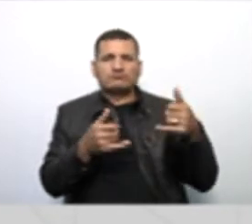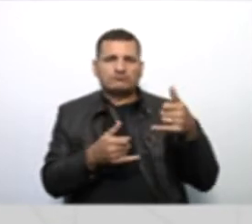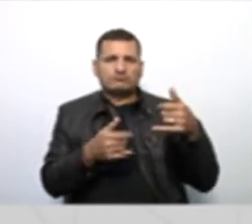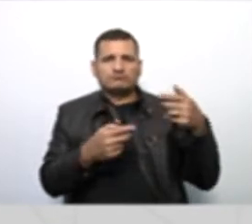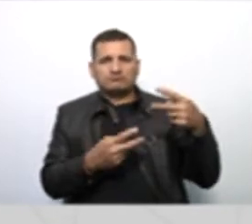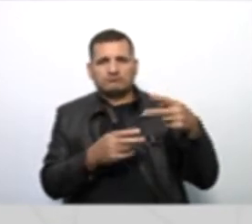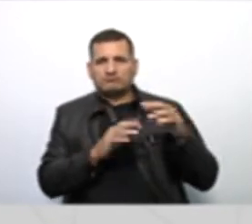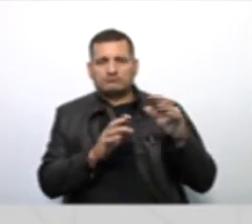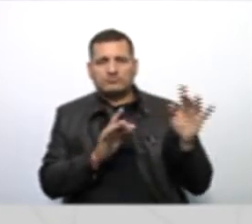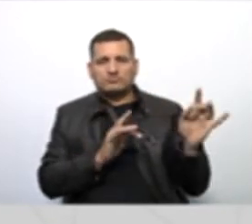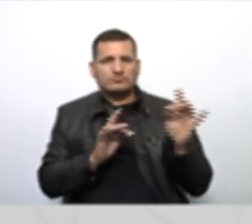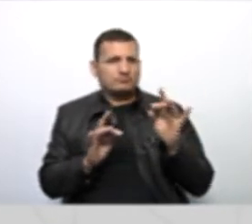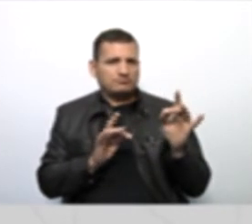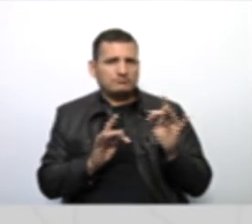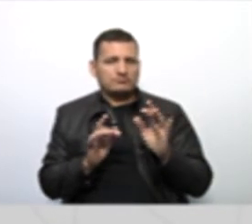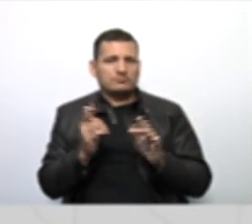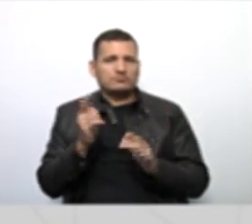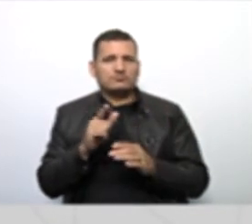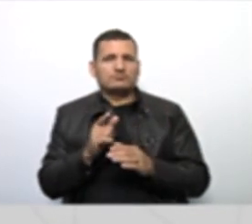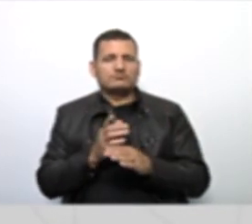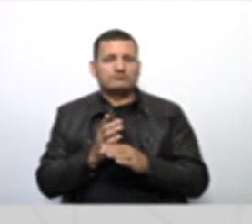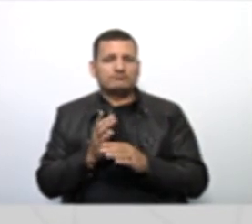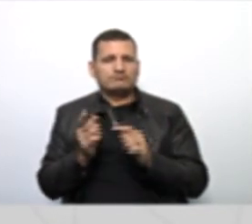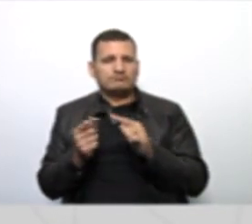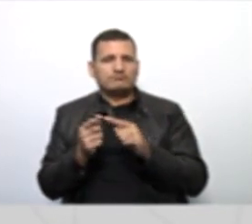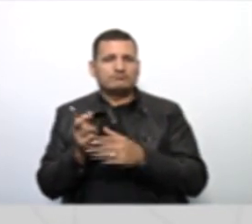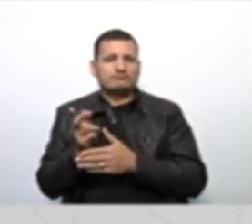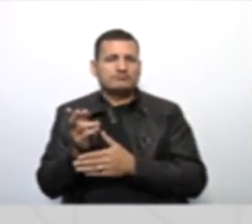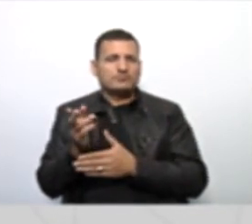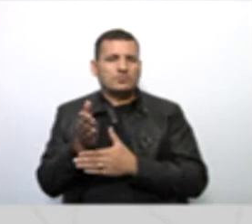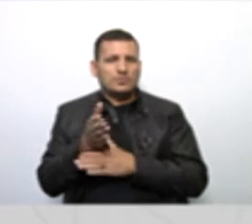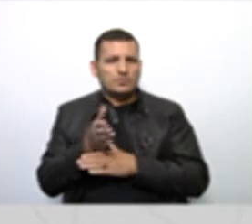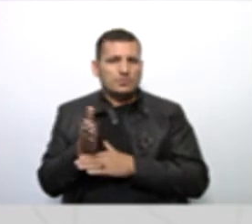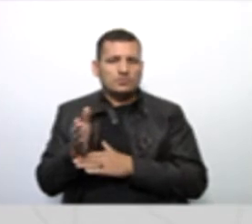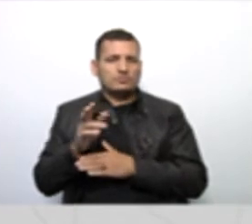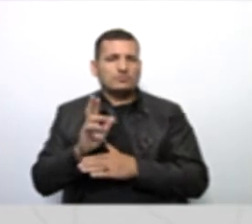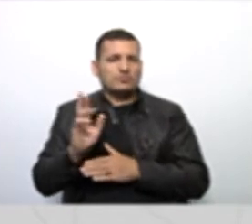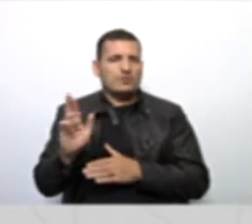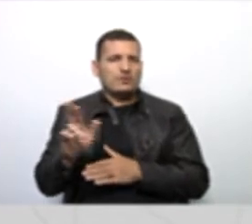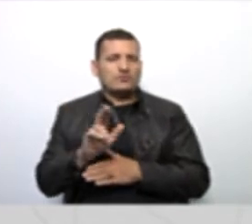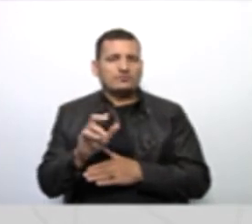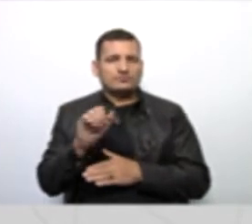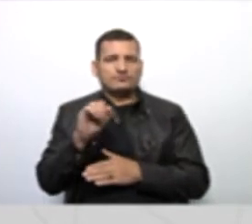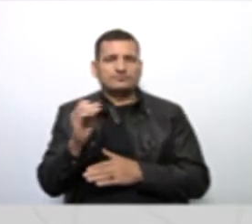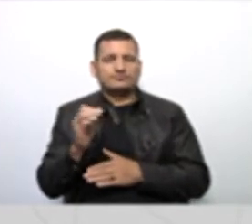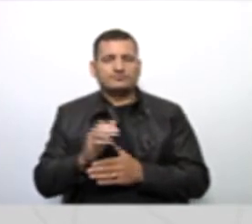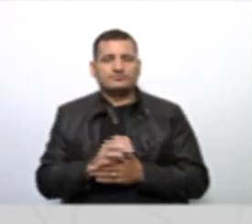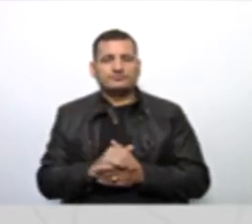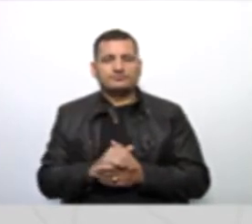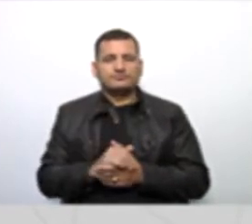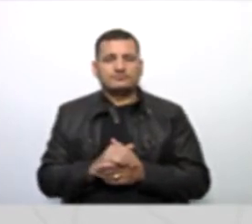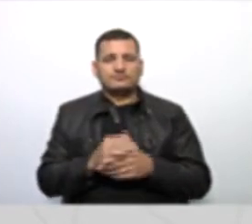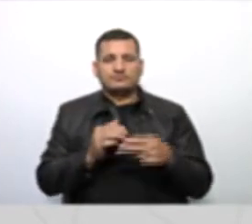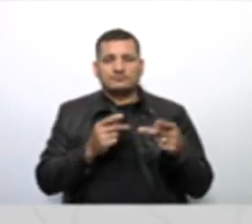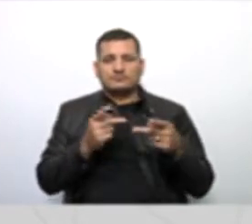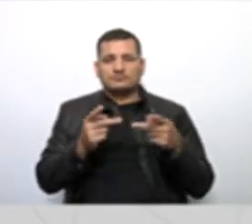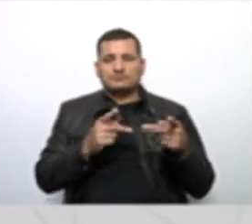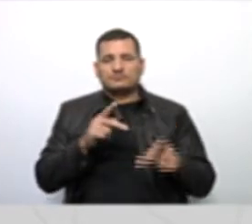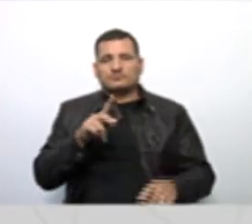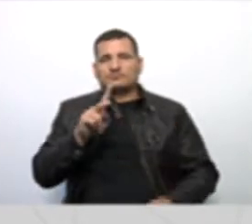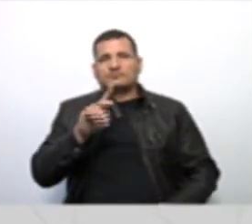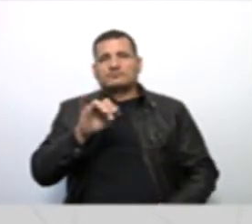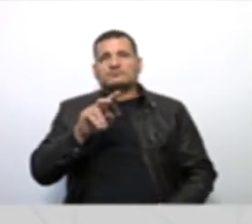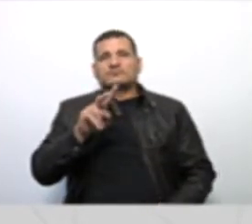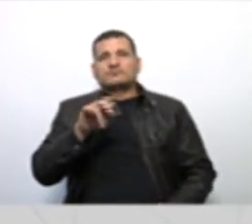sistemas operacionais. Então tá. O projeto Kivy é composto por vários